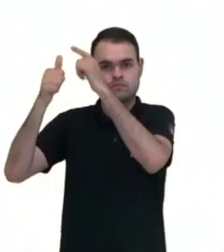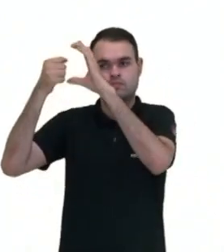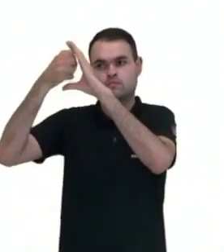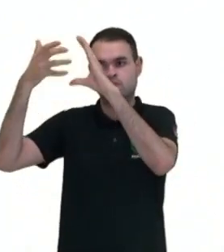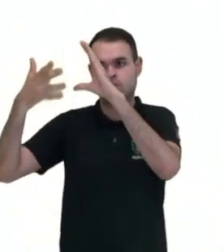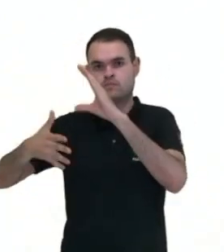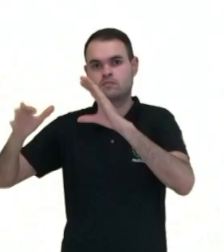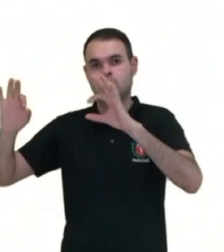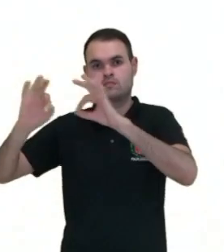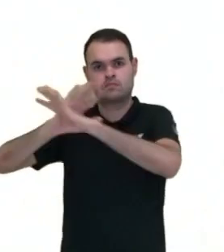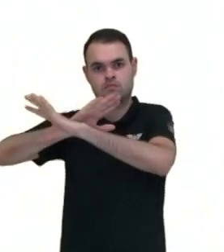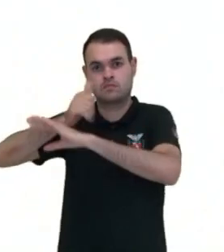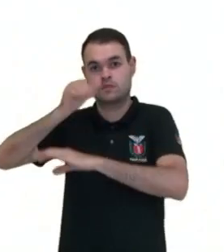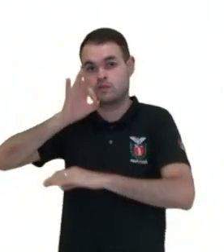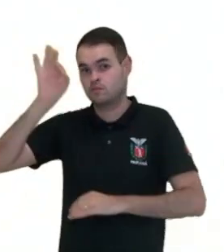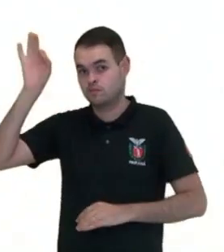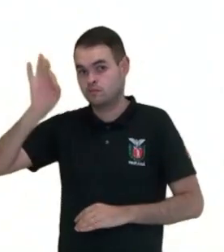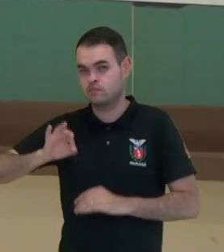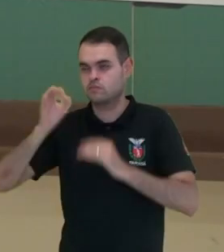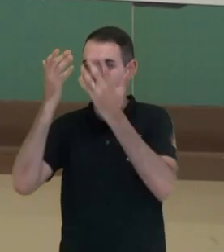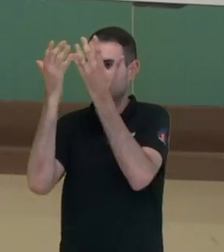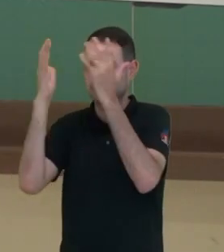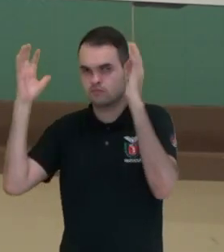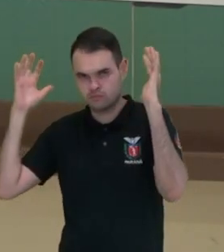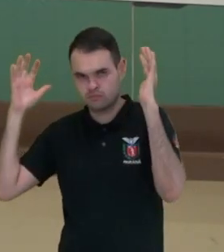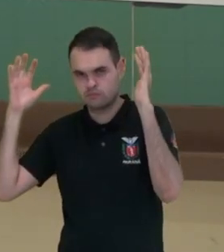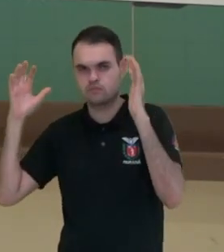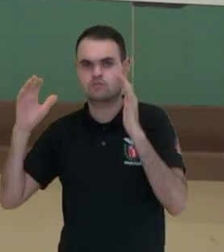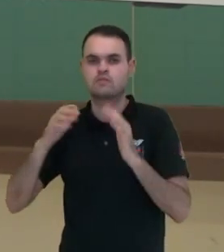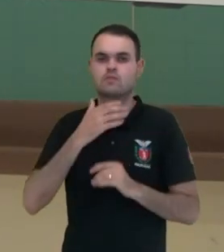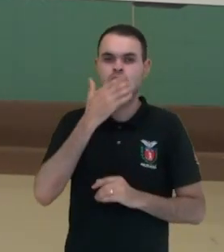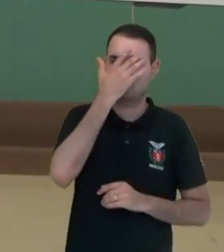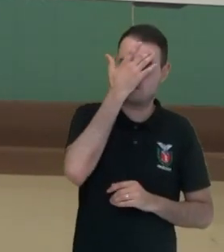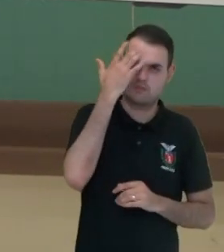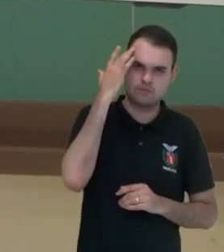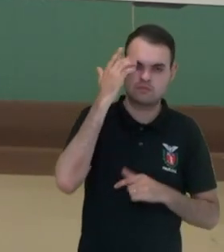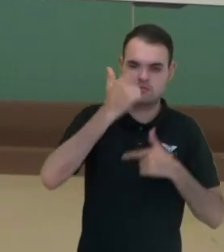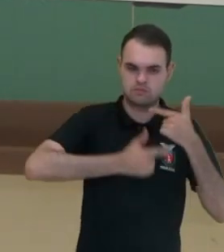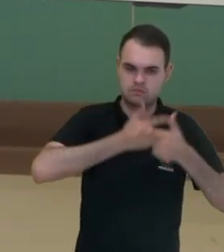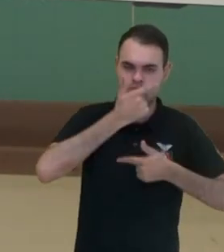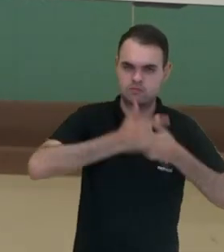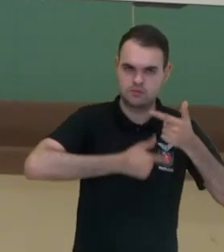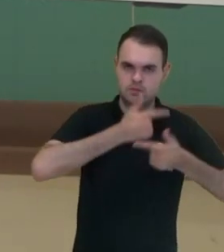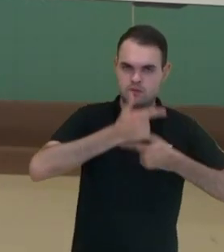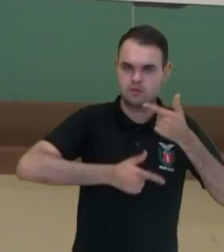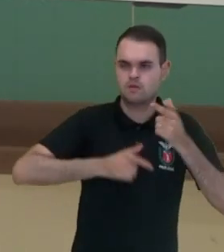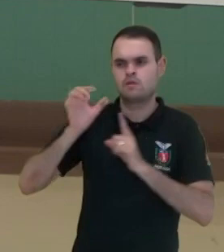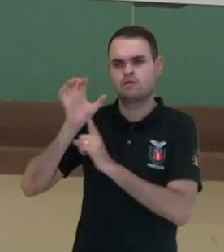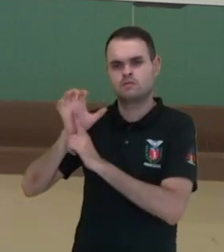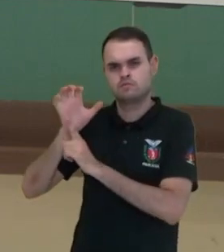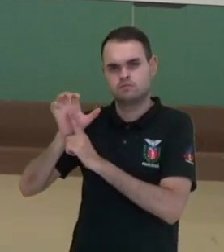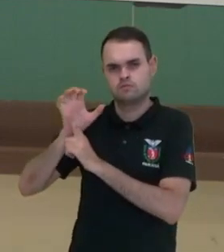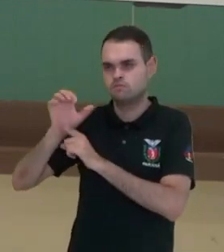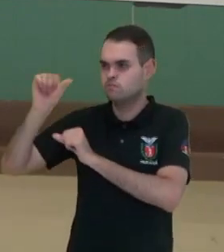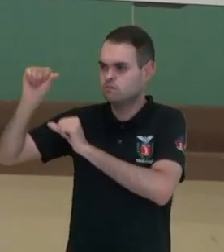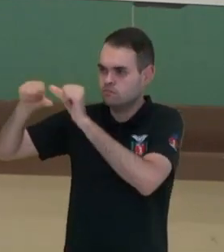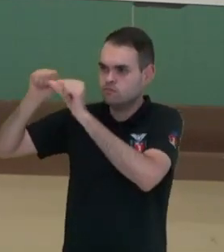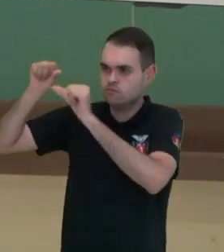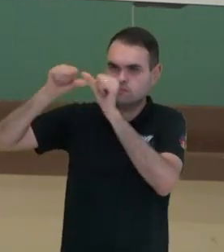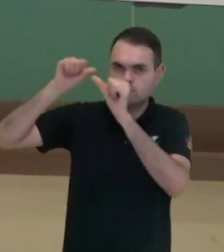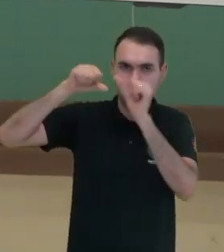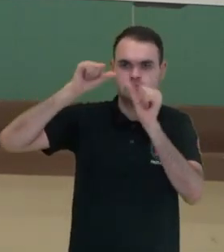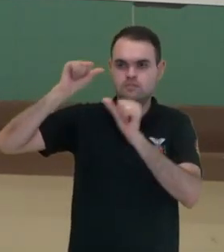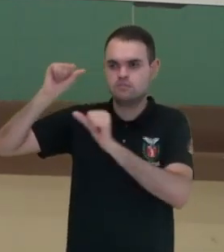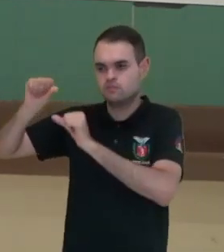características totalmente naturais e que pela influência ali do trabalho humano vai se modificando ao longo